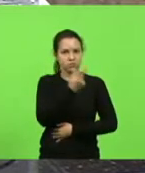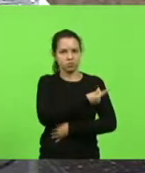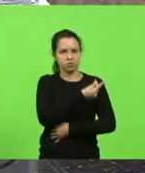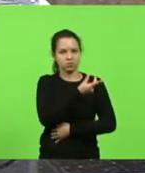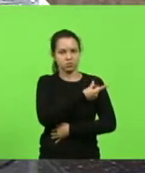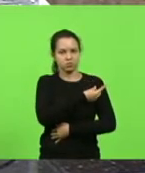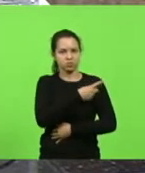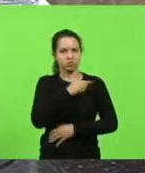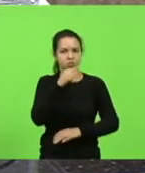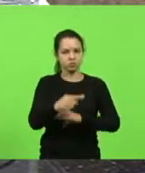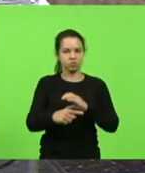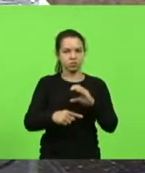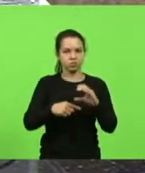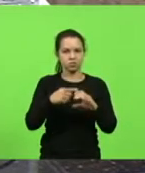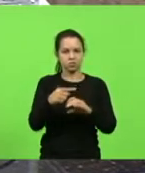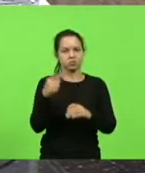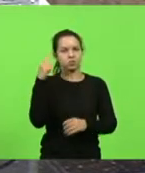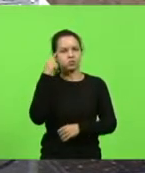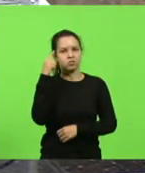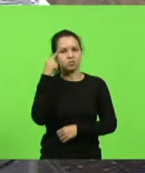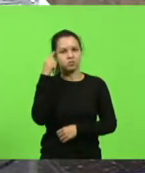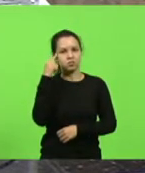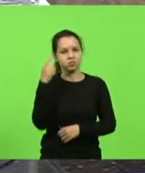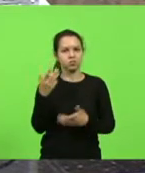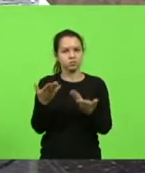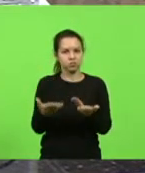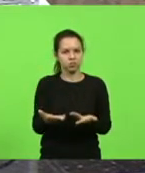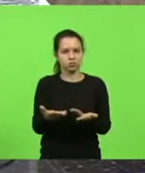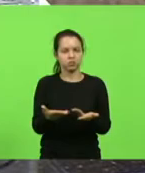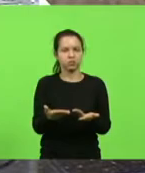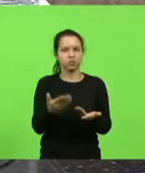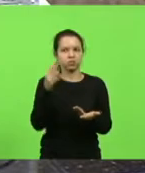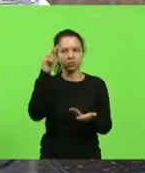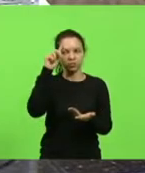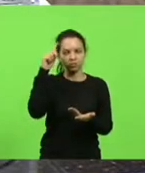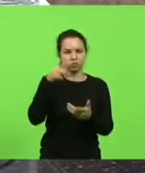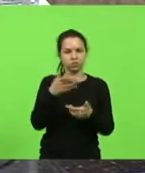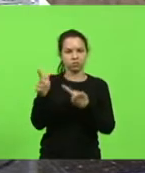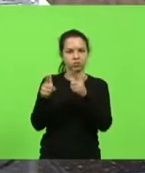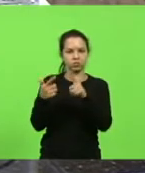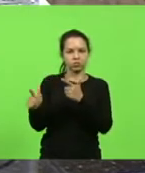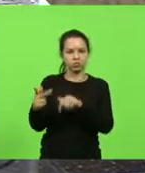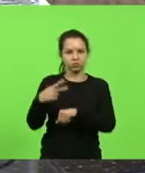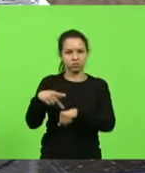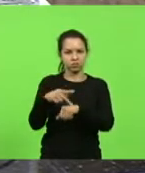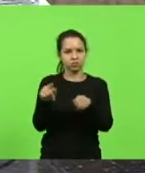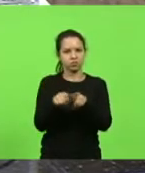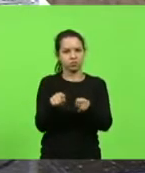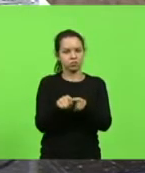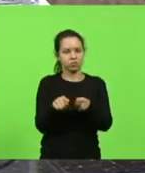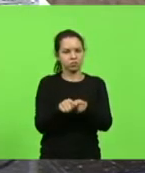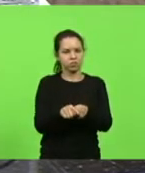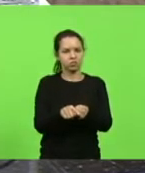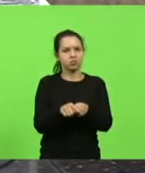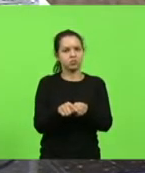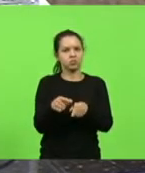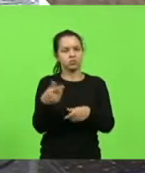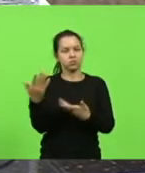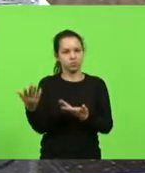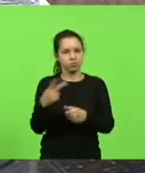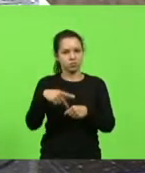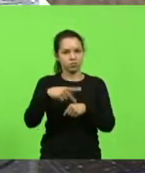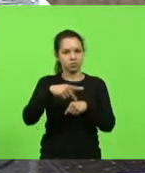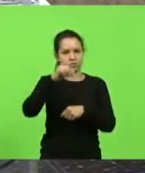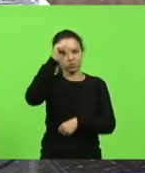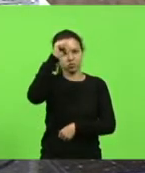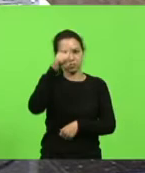mundo, achar que isso é ruim, tu imagina então os outros países. Até a própria Índia está passando por dificuldades lá e é